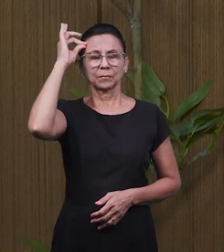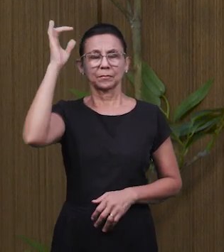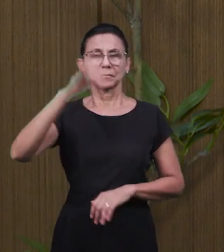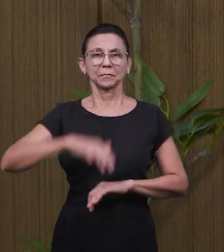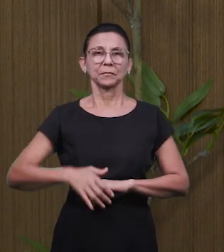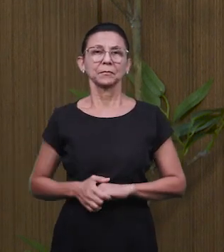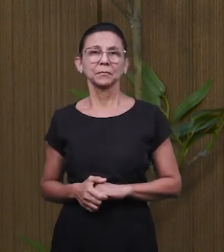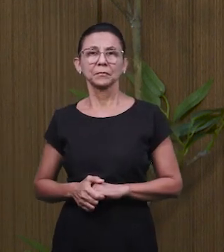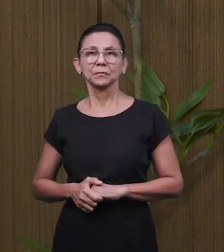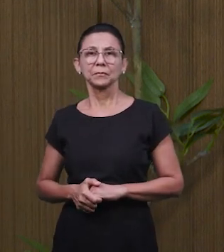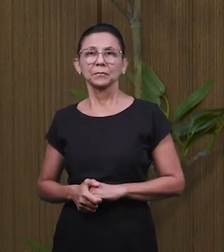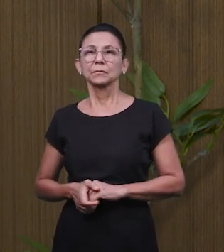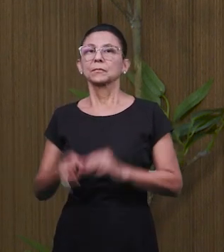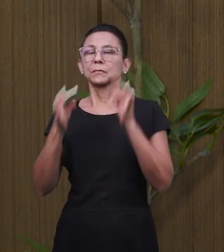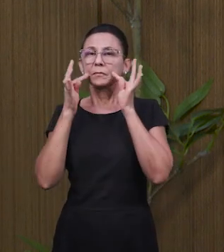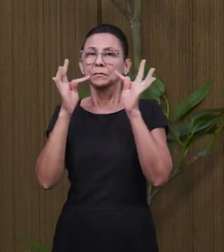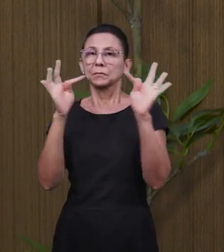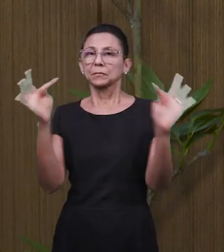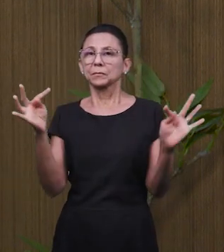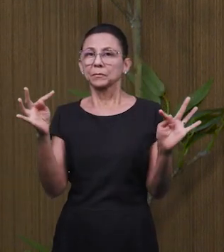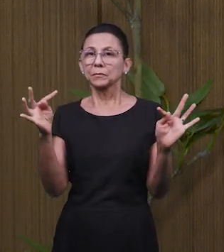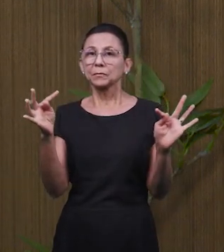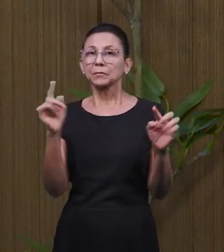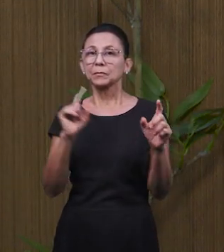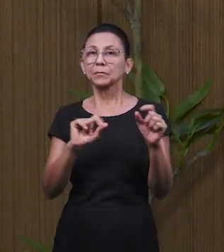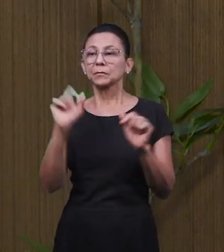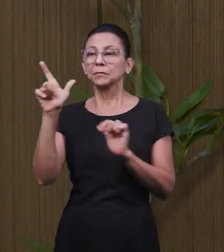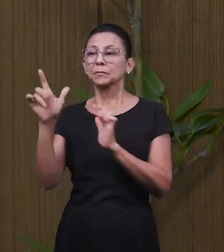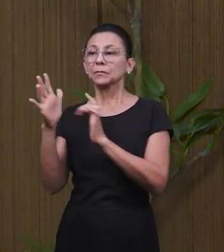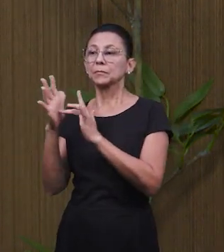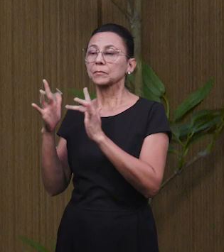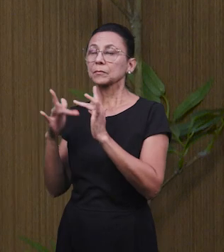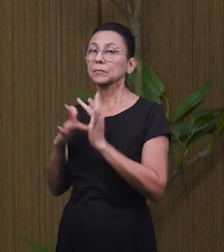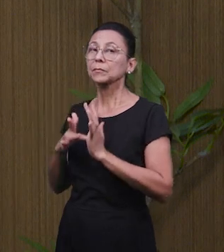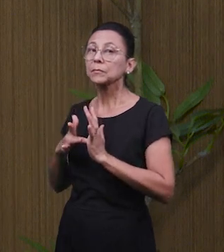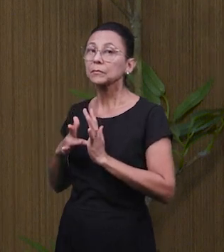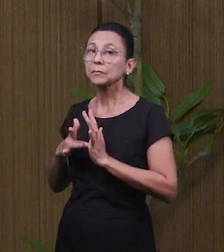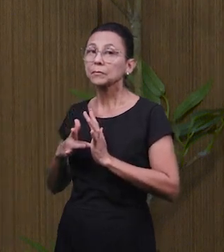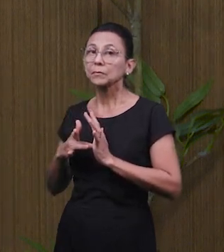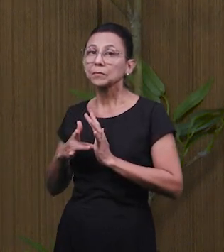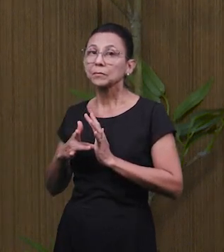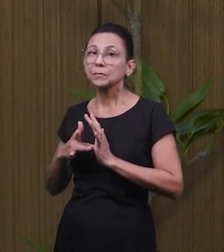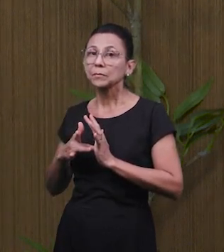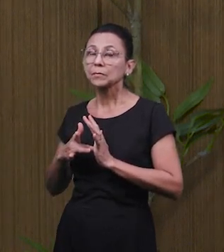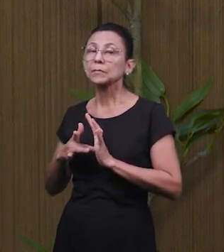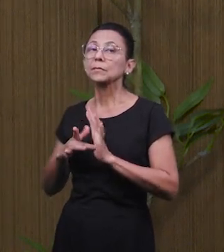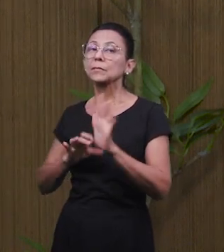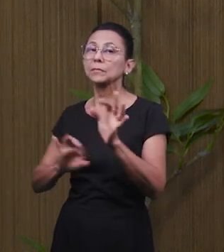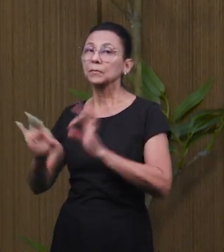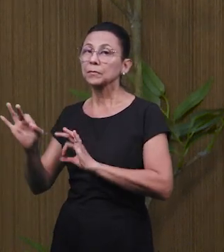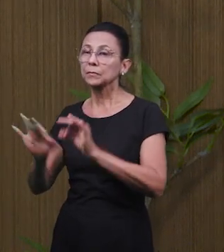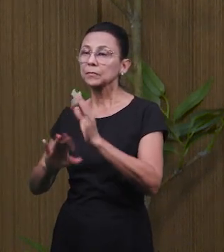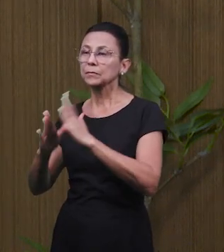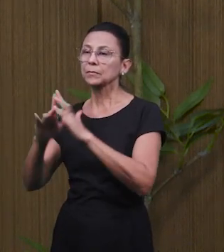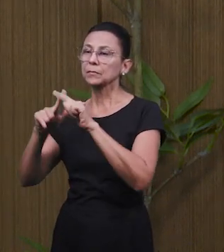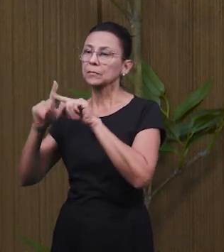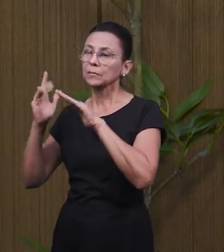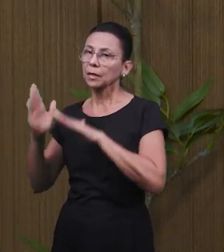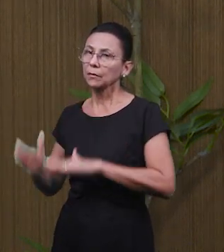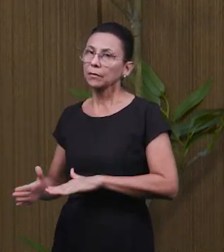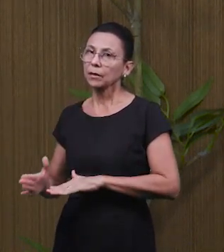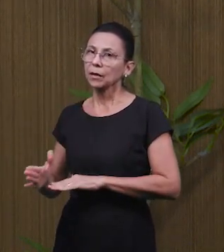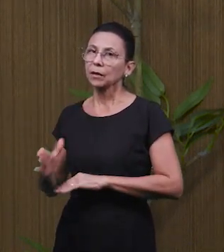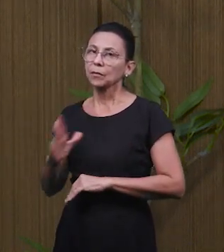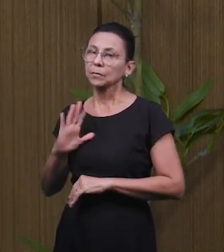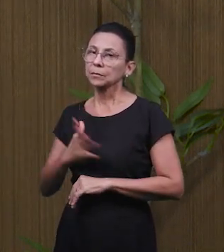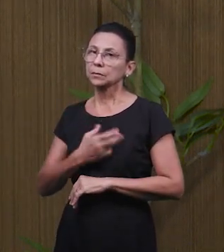que ele testemunha de Jesus e prepara uma igreja para o encontro com Jesus, revelando o Salvador, a